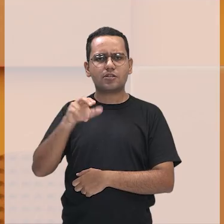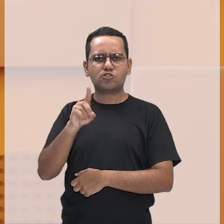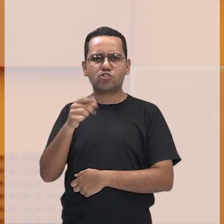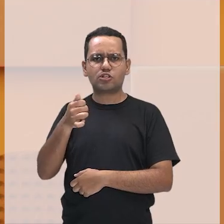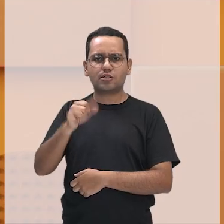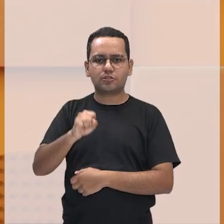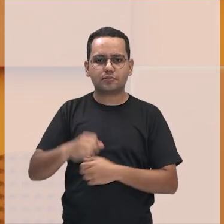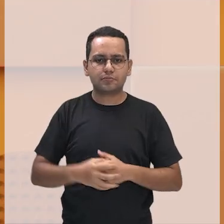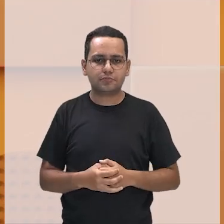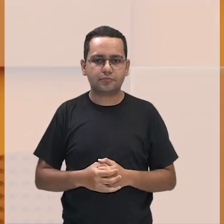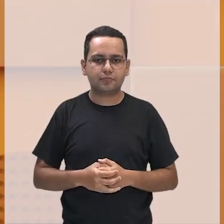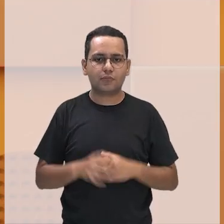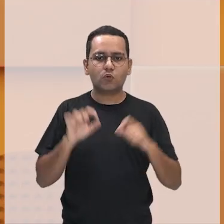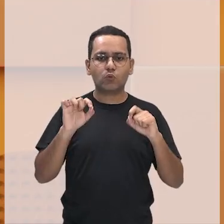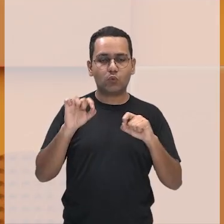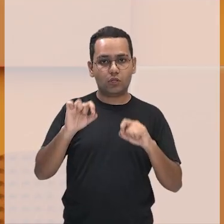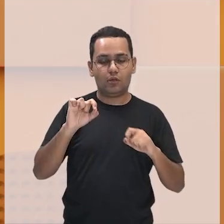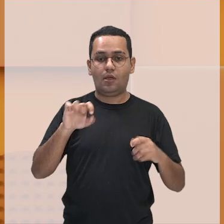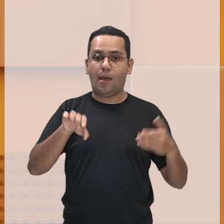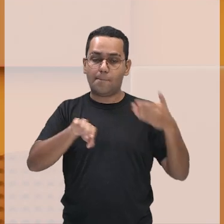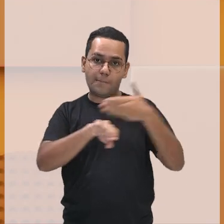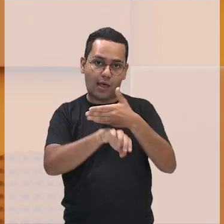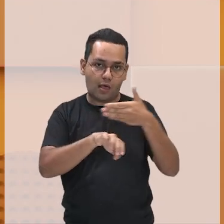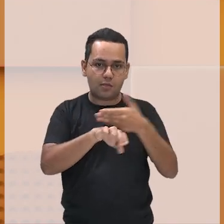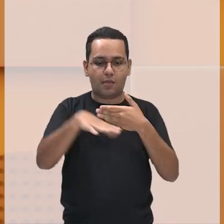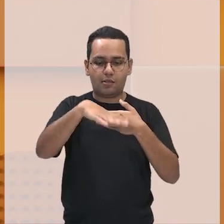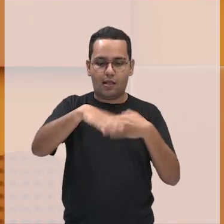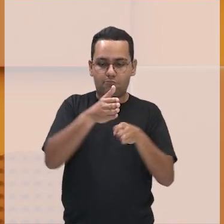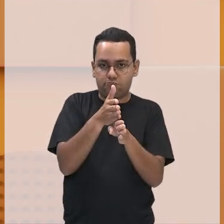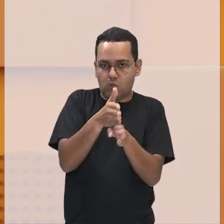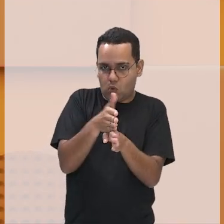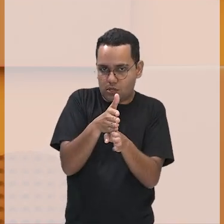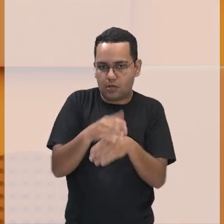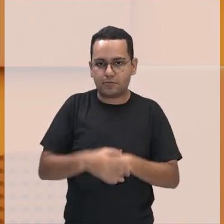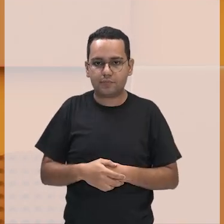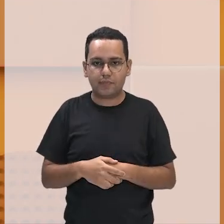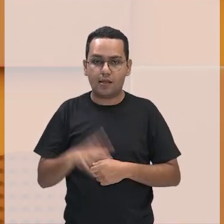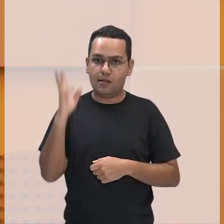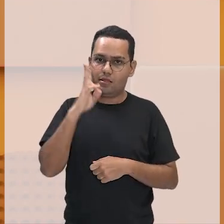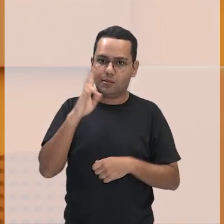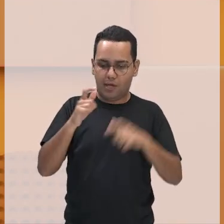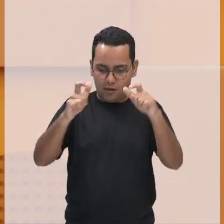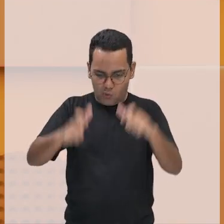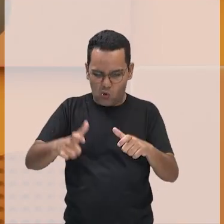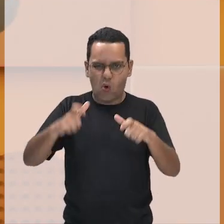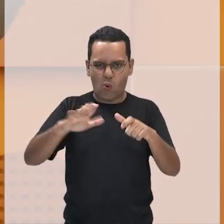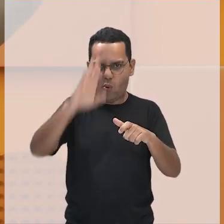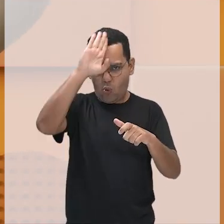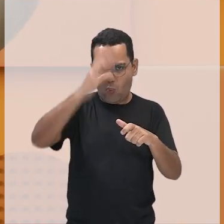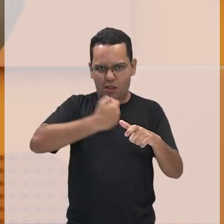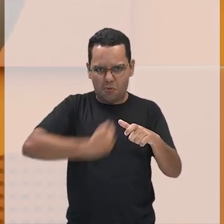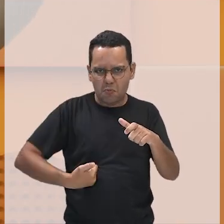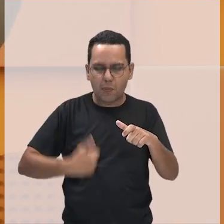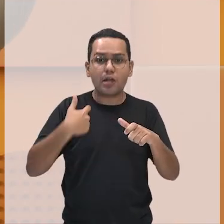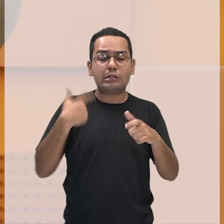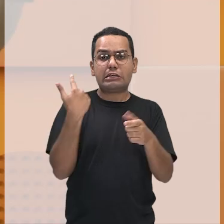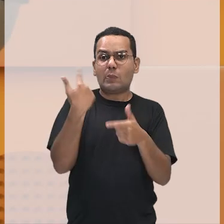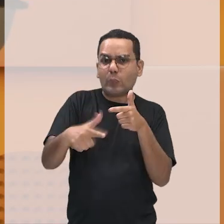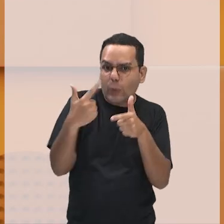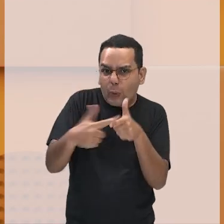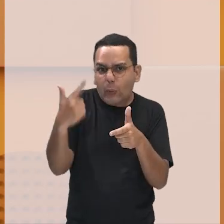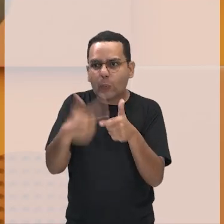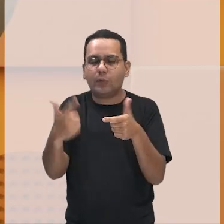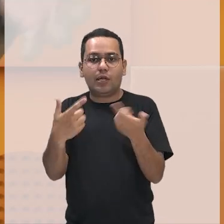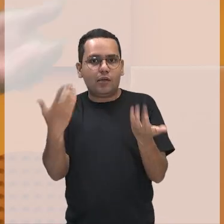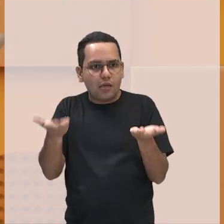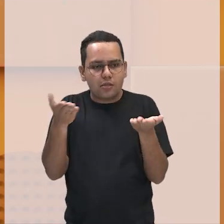o quê? A adentrar, então, as fronteiras do Império. Lembra? Eu estou em crise. Se eu estou em crise, eu não consigo, principalmente, defender,